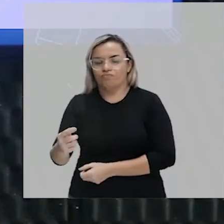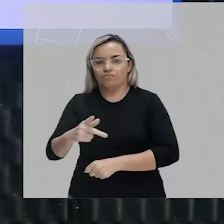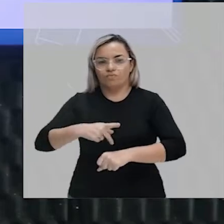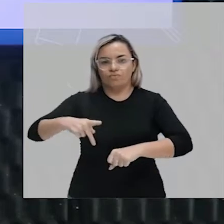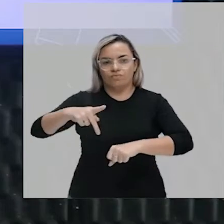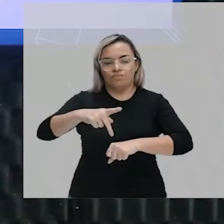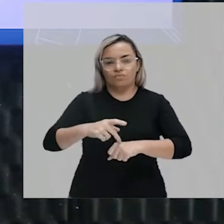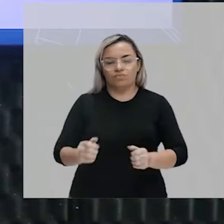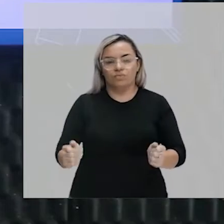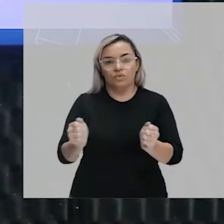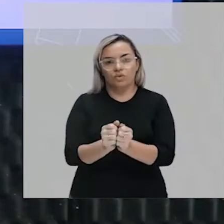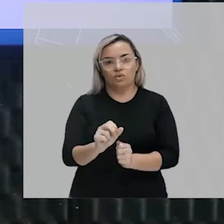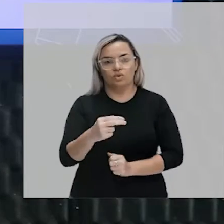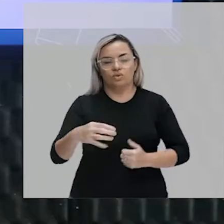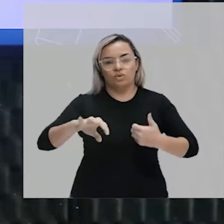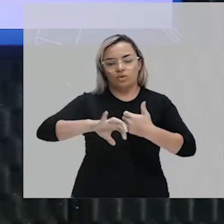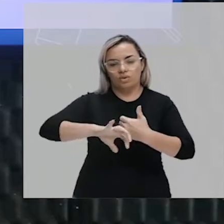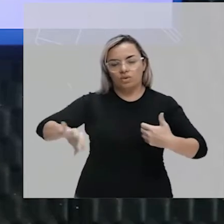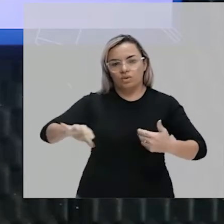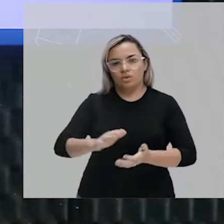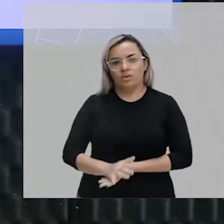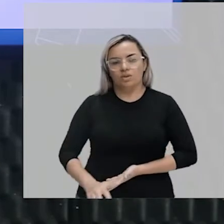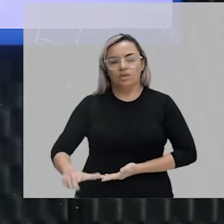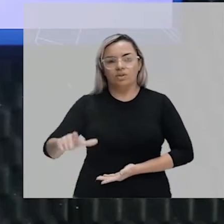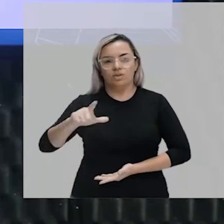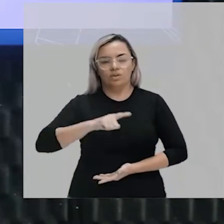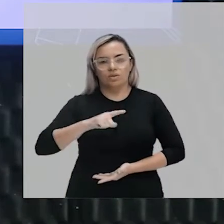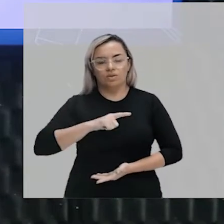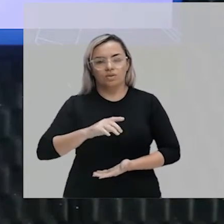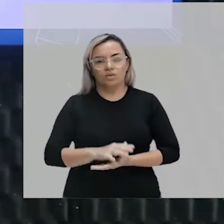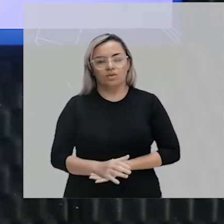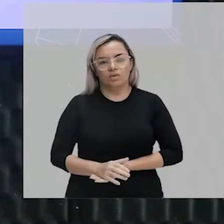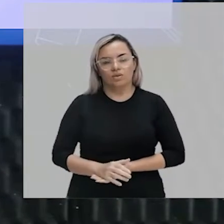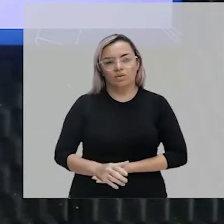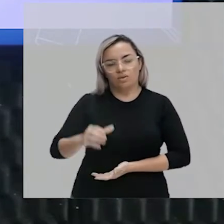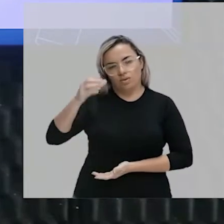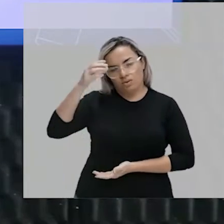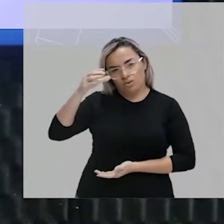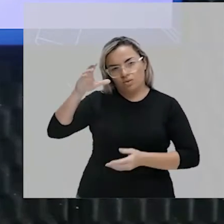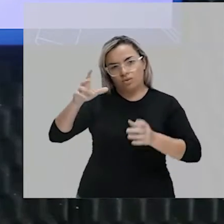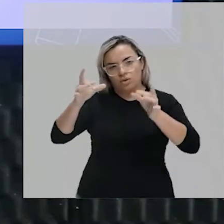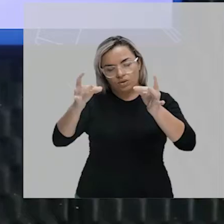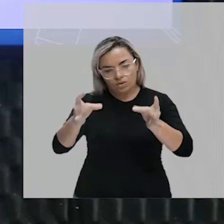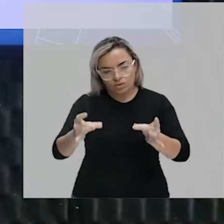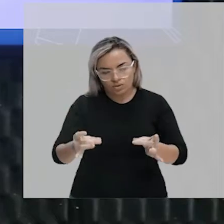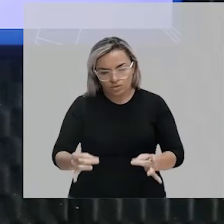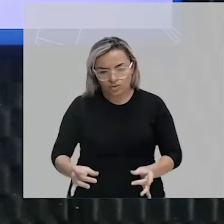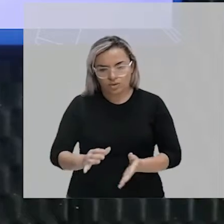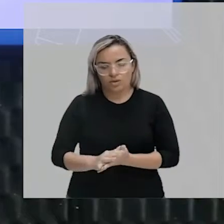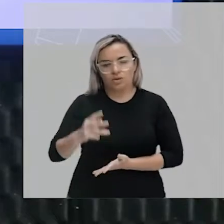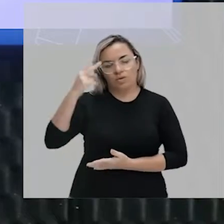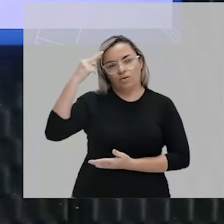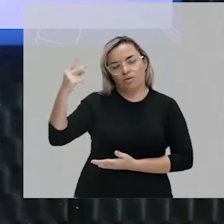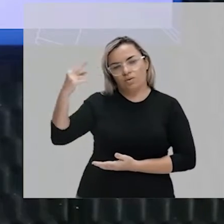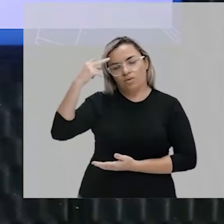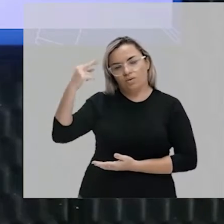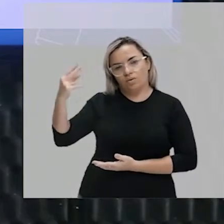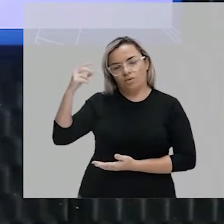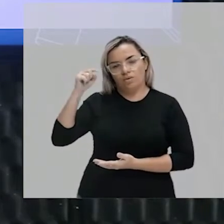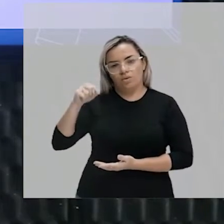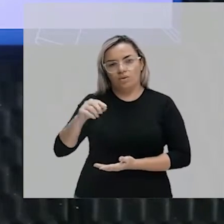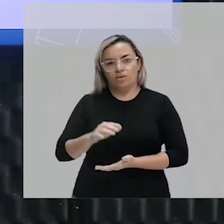ou separado eles possuem as suas raízes eles possuem as suas partes qualidades a sua história